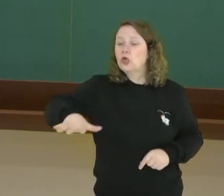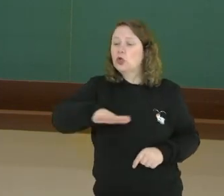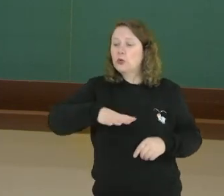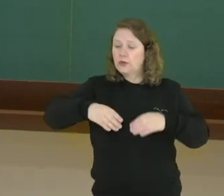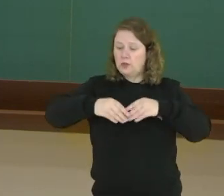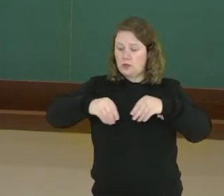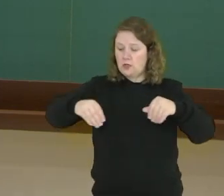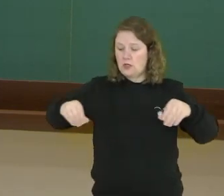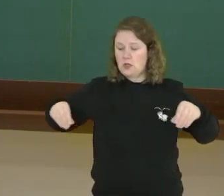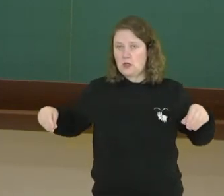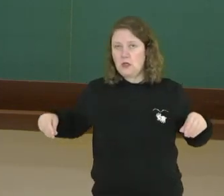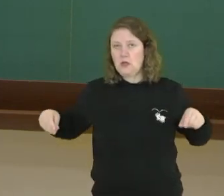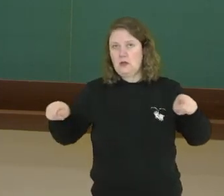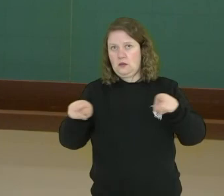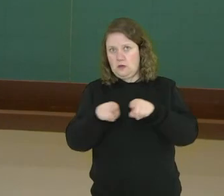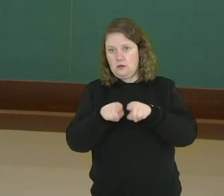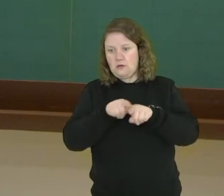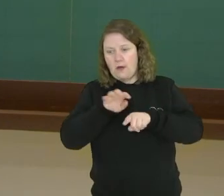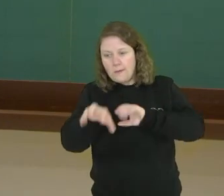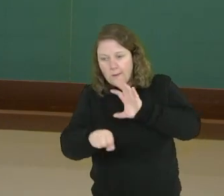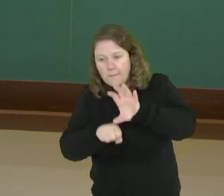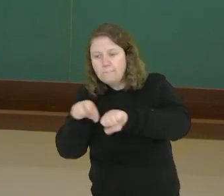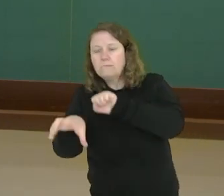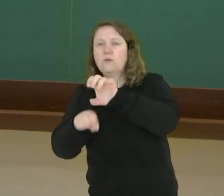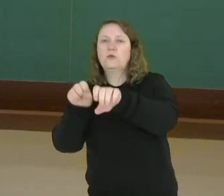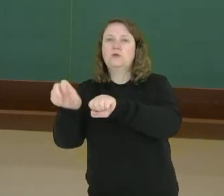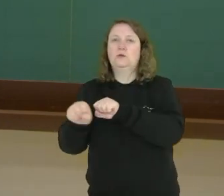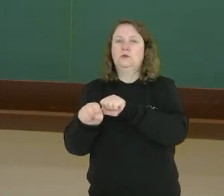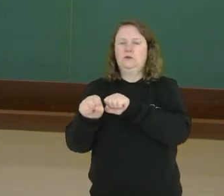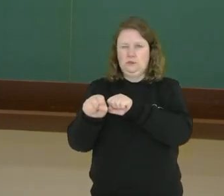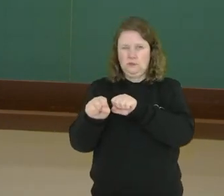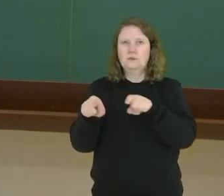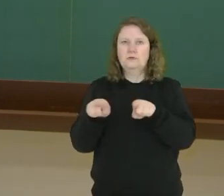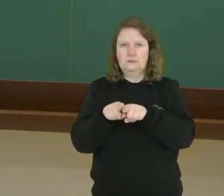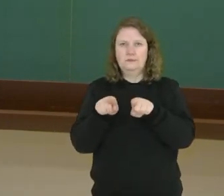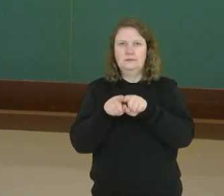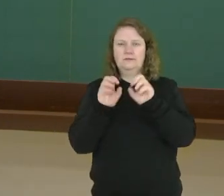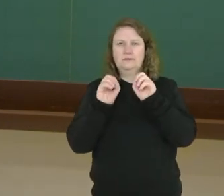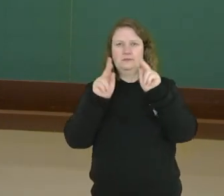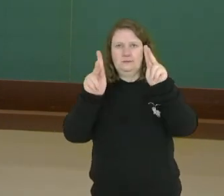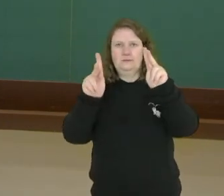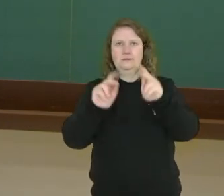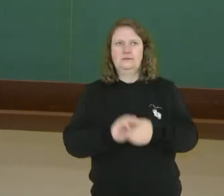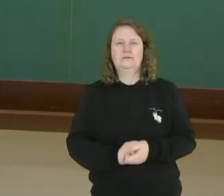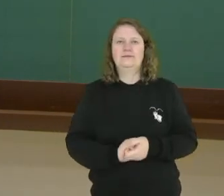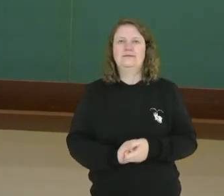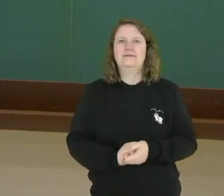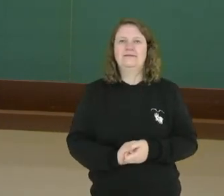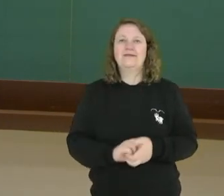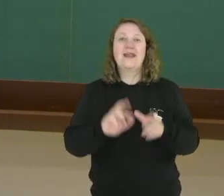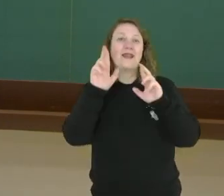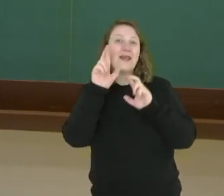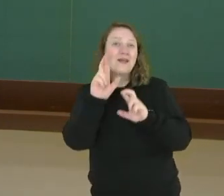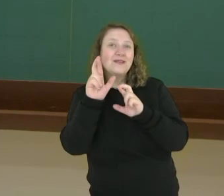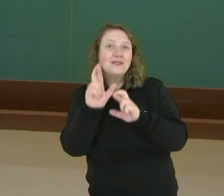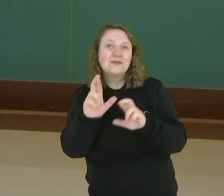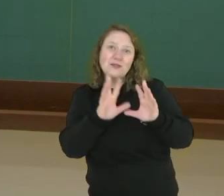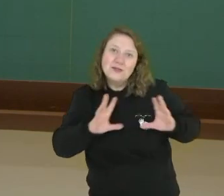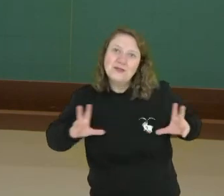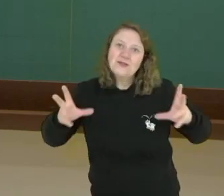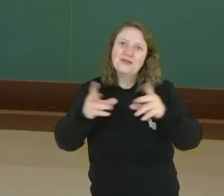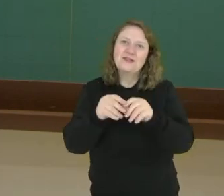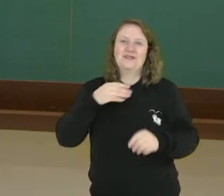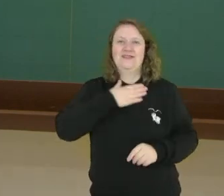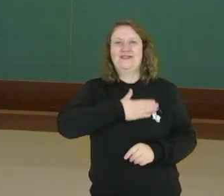terrestre, né? Falamos também dessas características que eles possuem, ok? Eu espero que você tenha gostado da